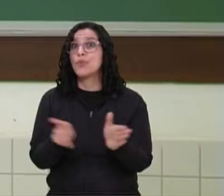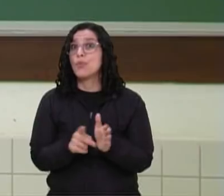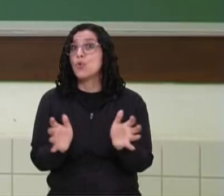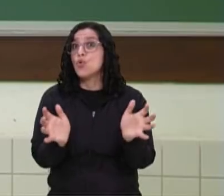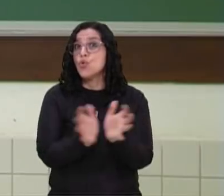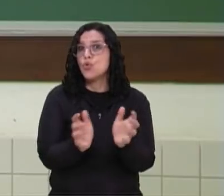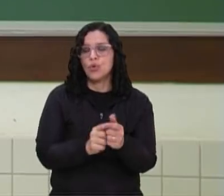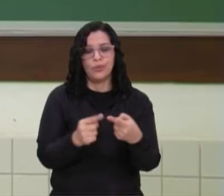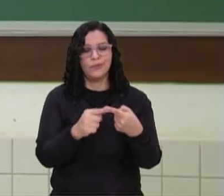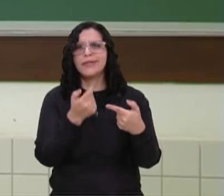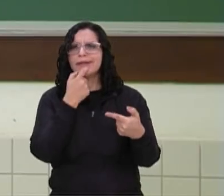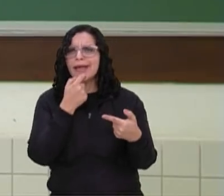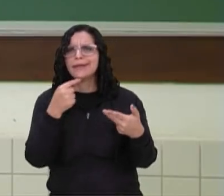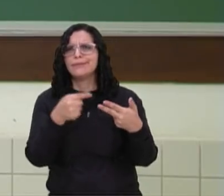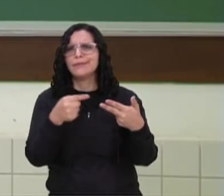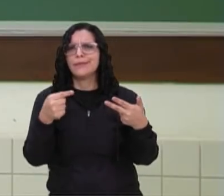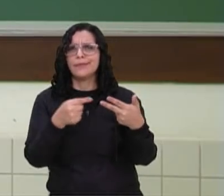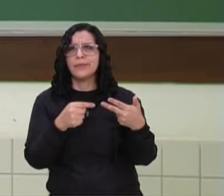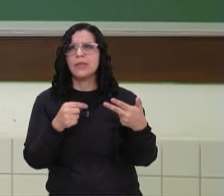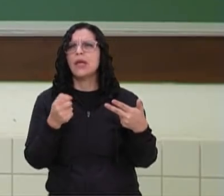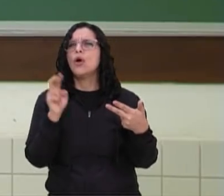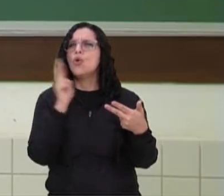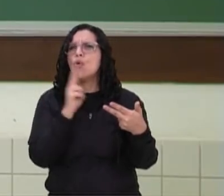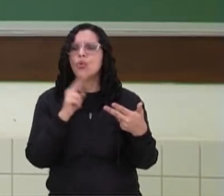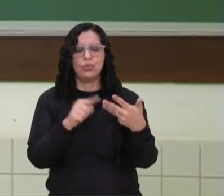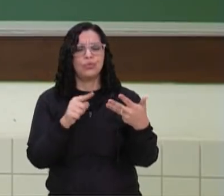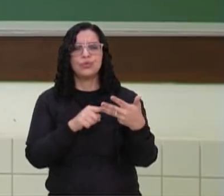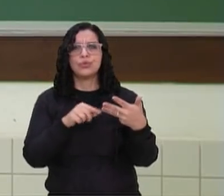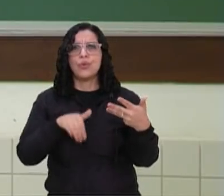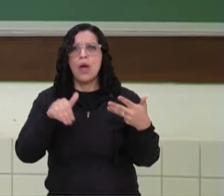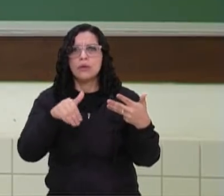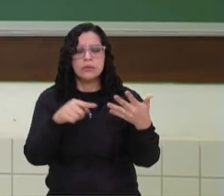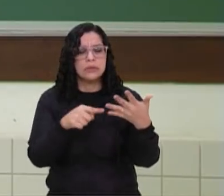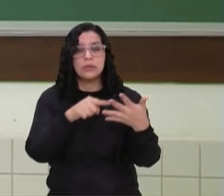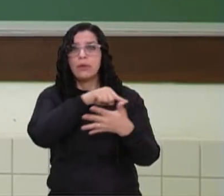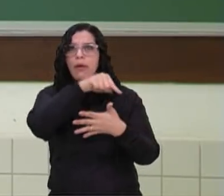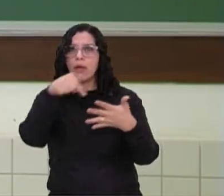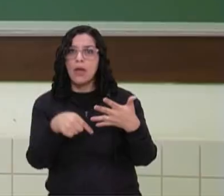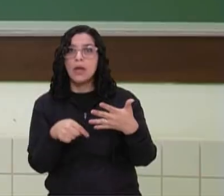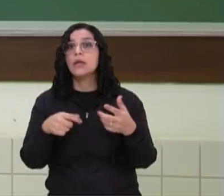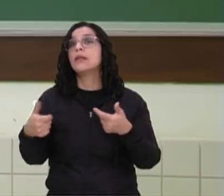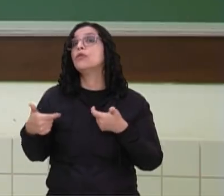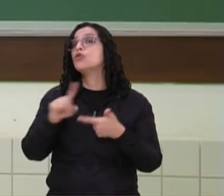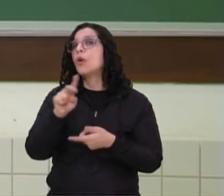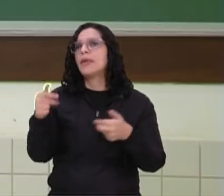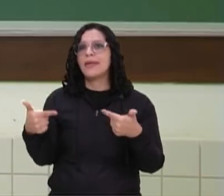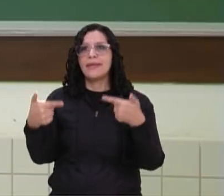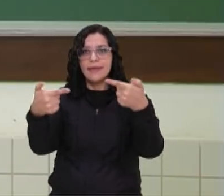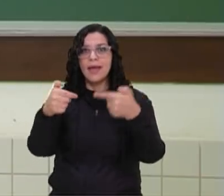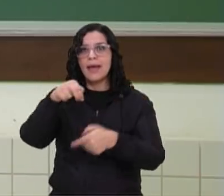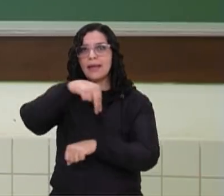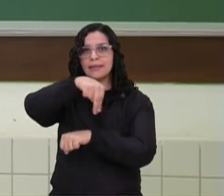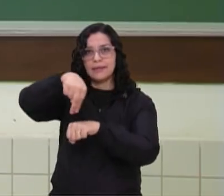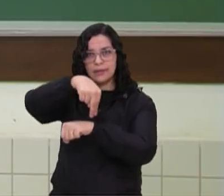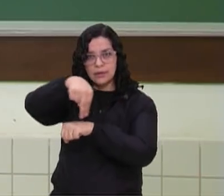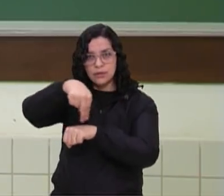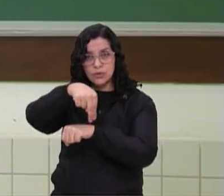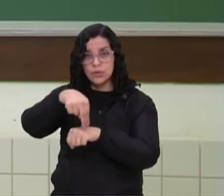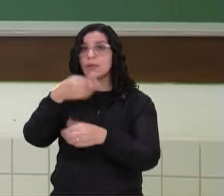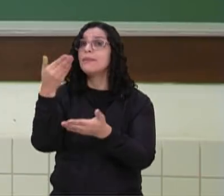de ingleses, prussos, austríacos, russos, no que ficou conhecido como a Batalha das Nações. Essa batalha, ele é